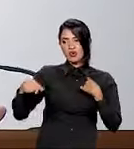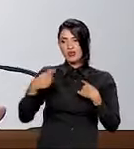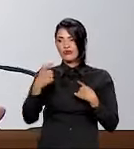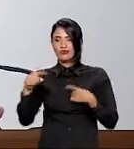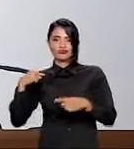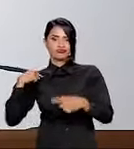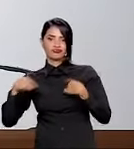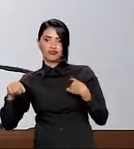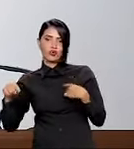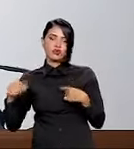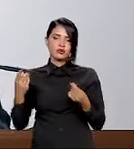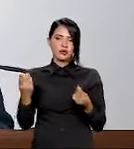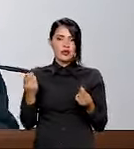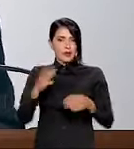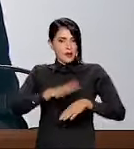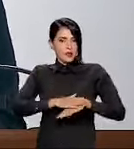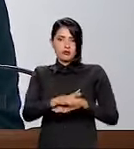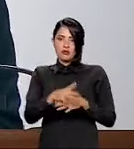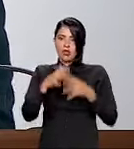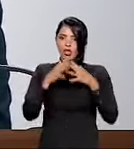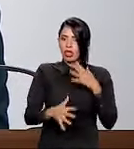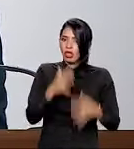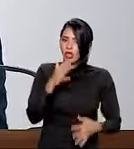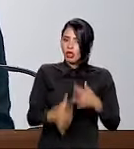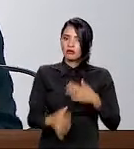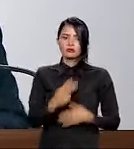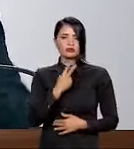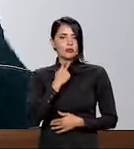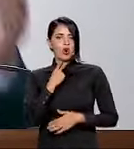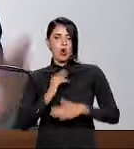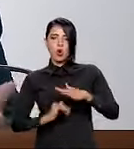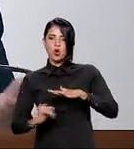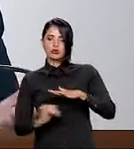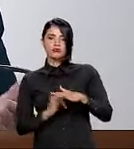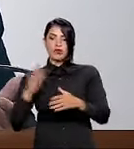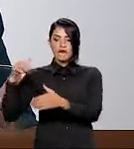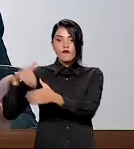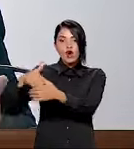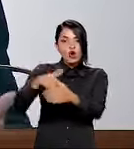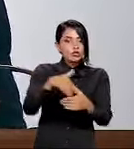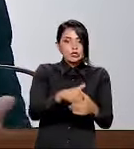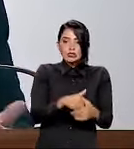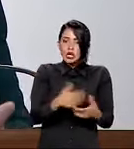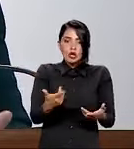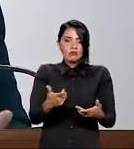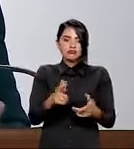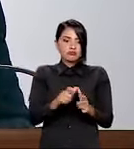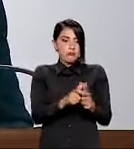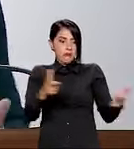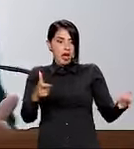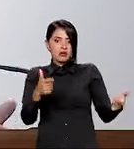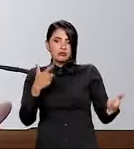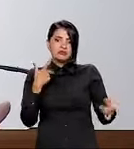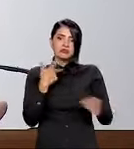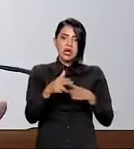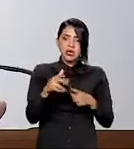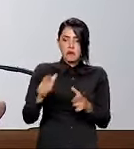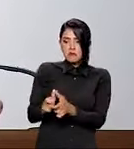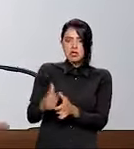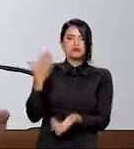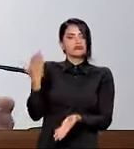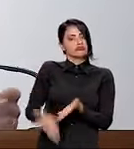é assim, você não pode atrapalhar o movimento da instituição. Você faz uma votação e quem tiver mais ganha, quem tiver menos